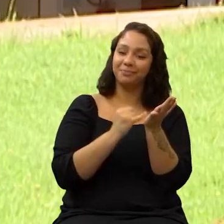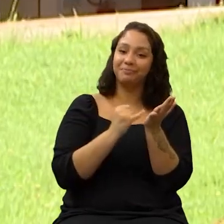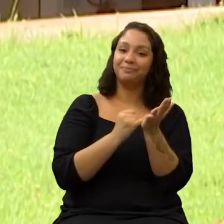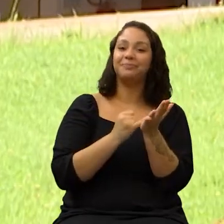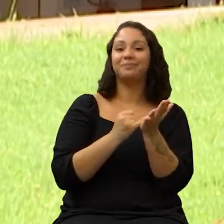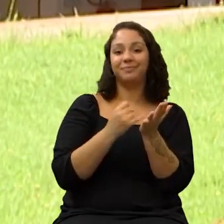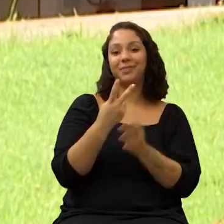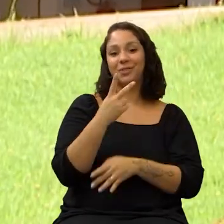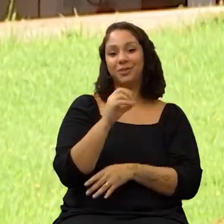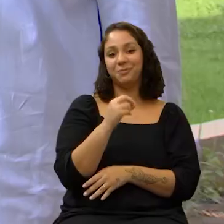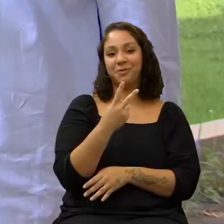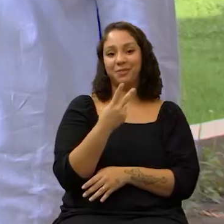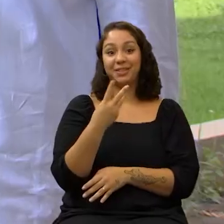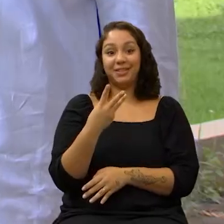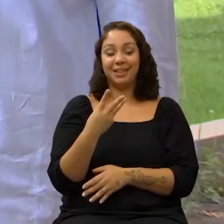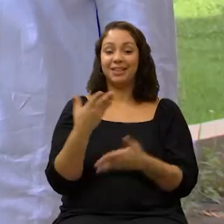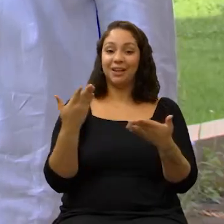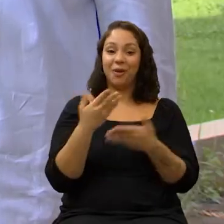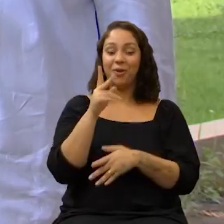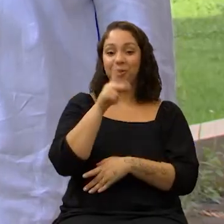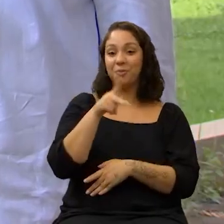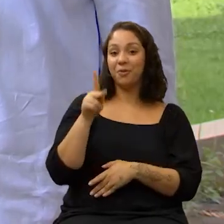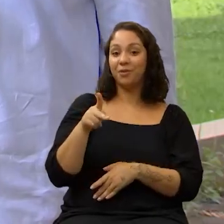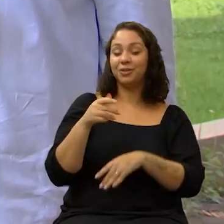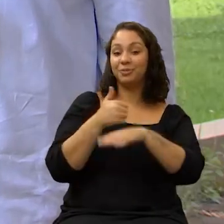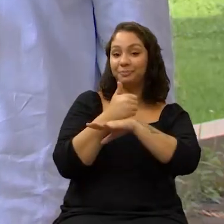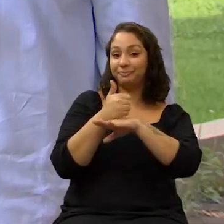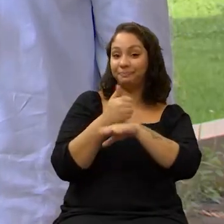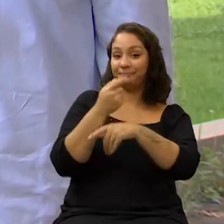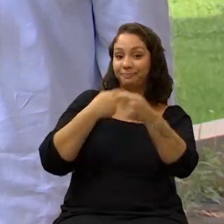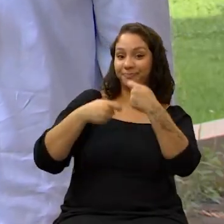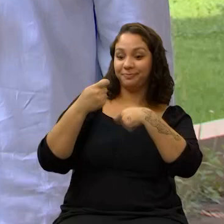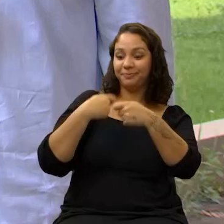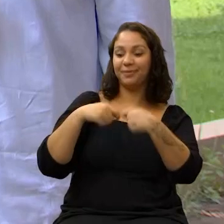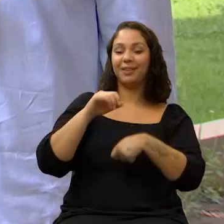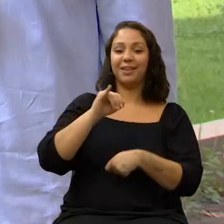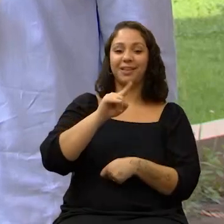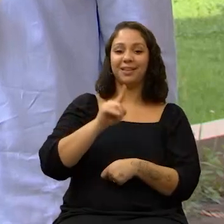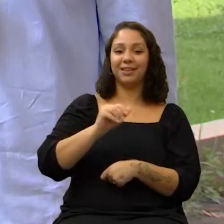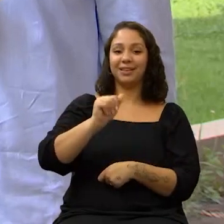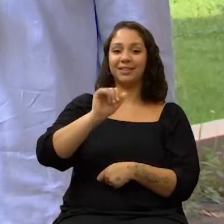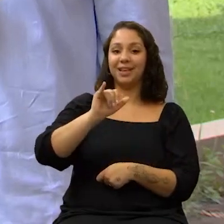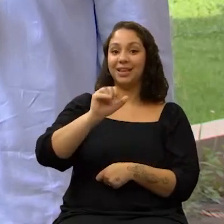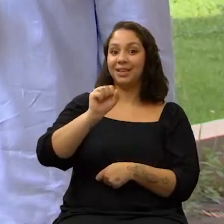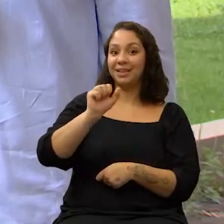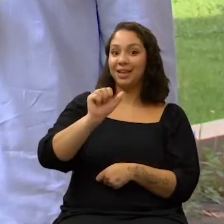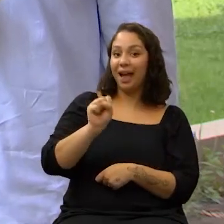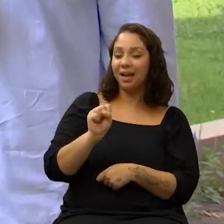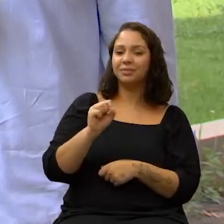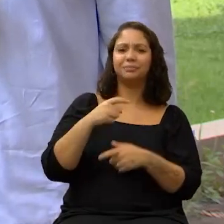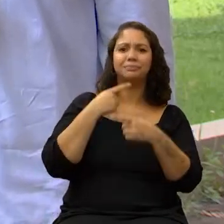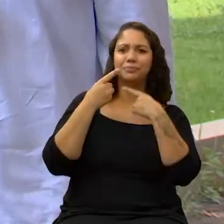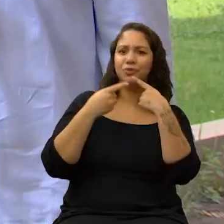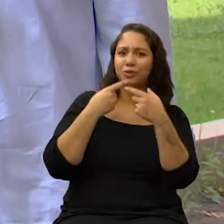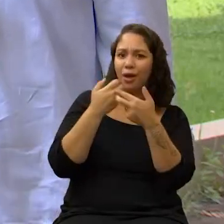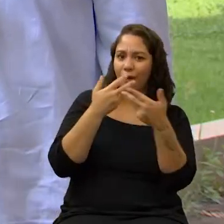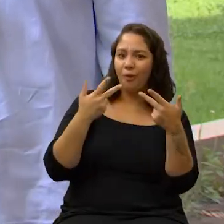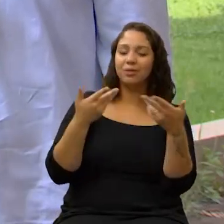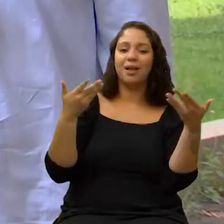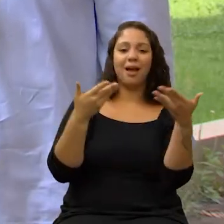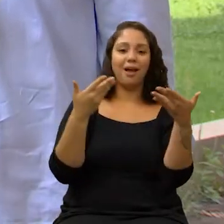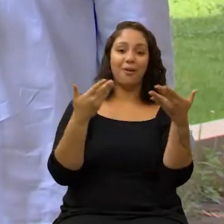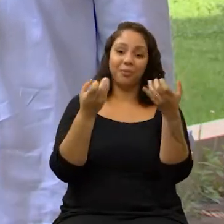a gente porque olha só, o professor de economia Isaías já está aqui ao meu lado e ele vai tirar todas